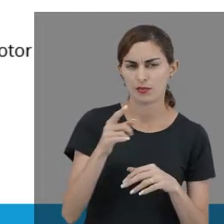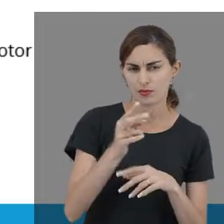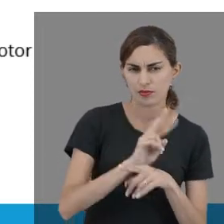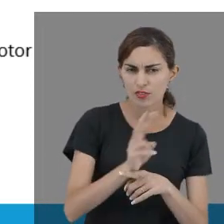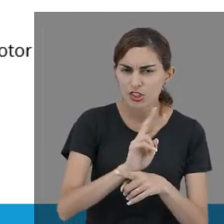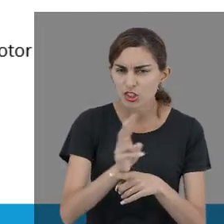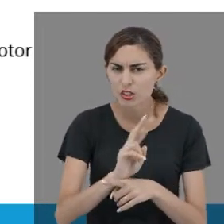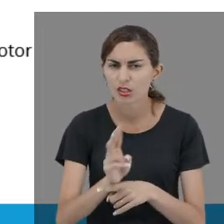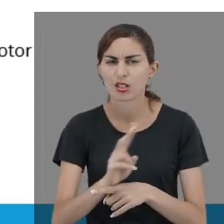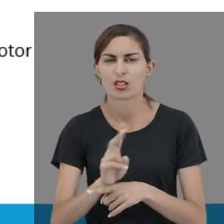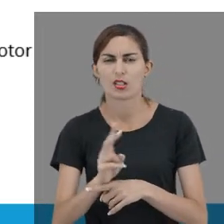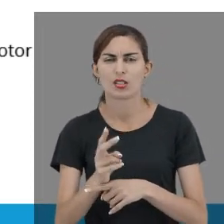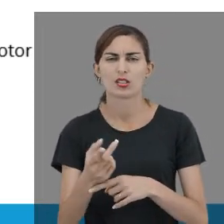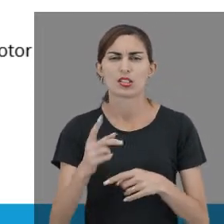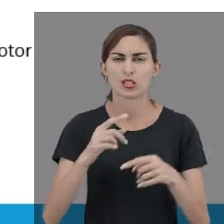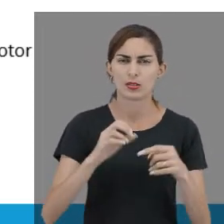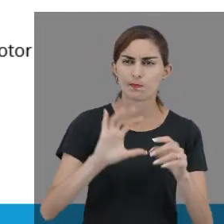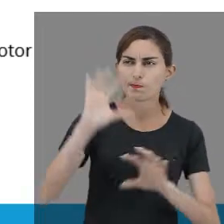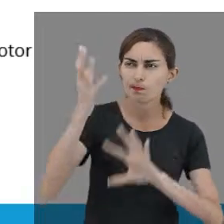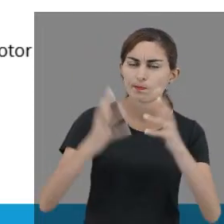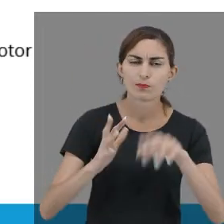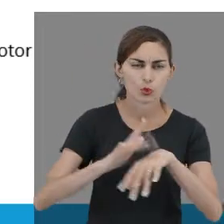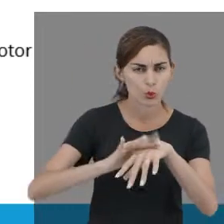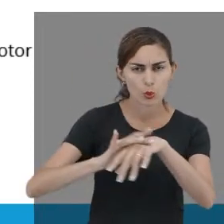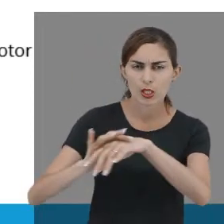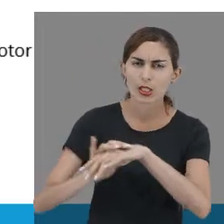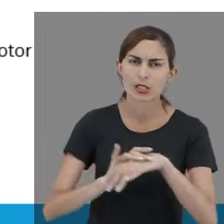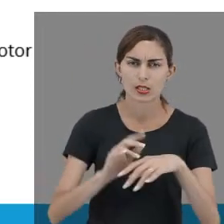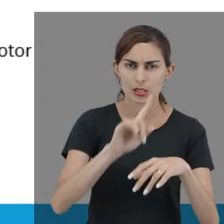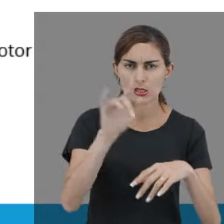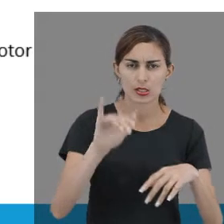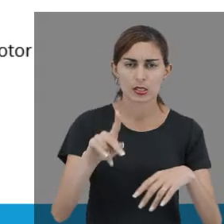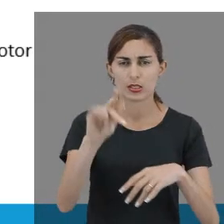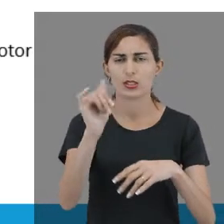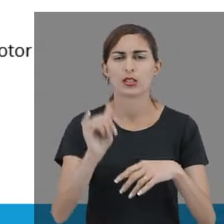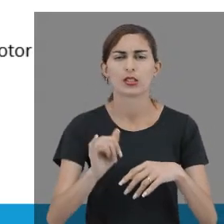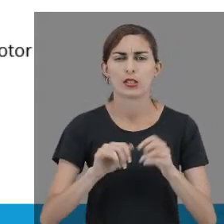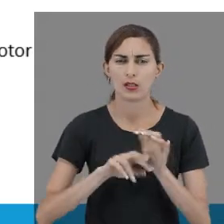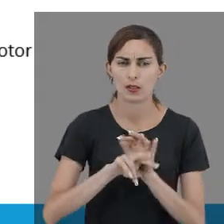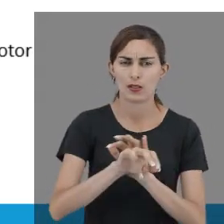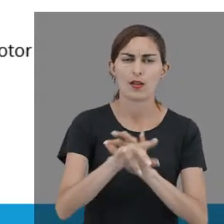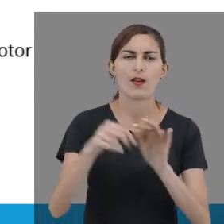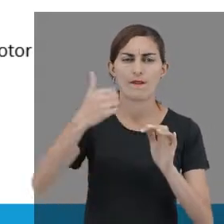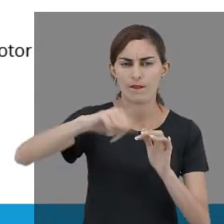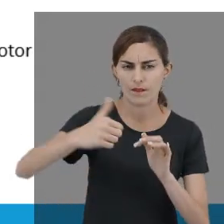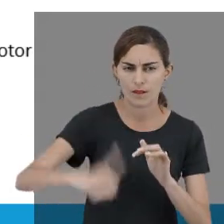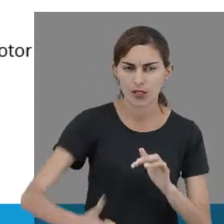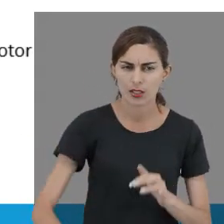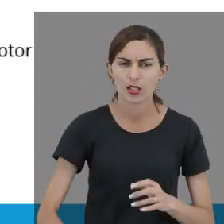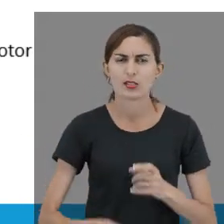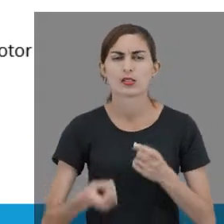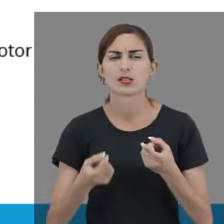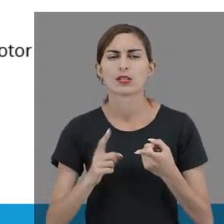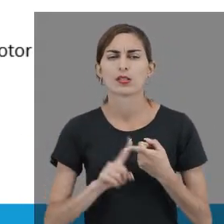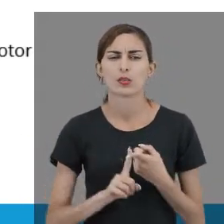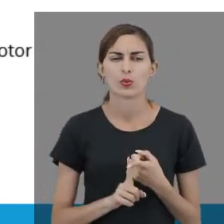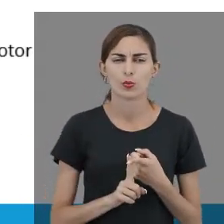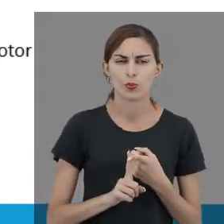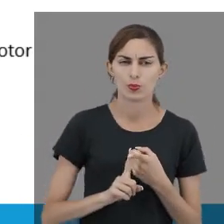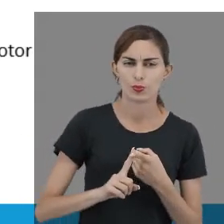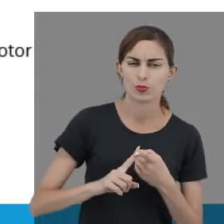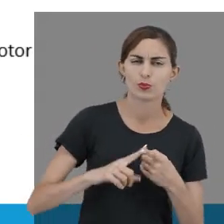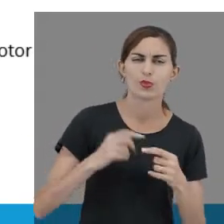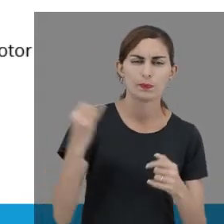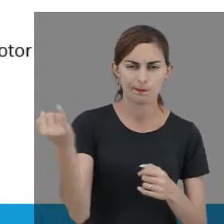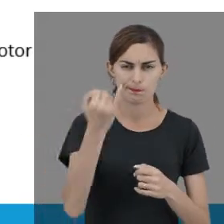Então, a vigilância de vetores, a vigilância de casos de Zika, da circulação viral, a avaliação de quanto